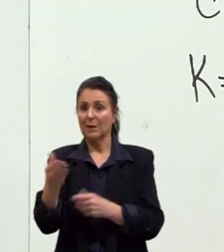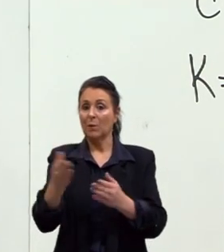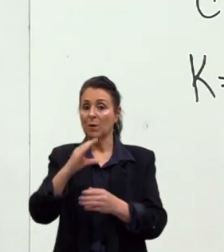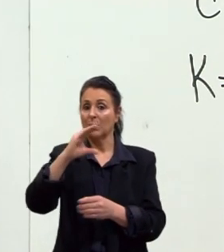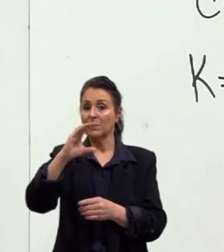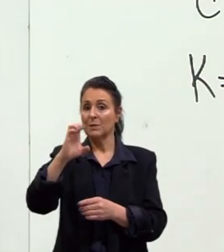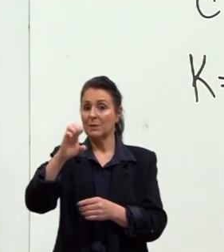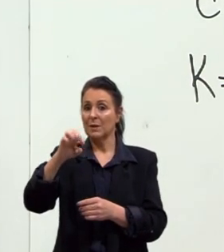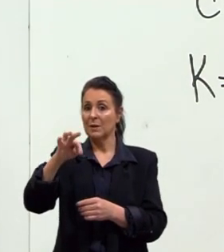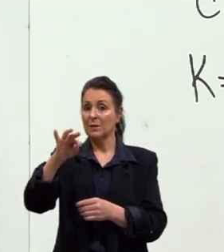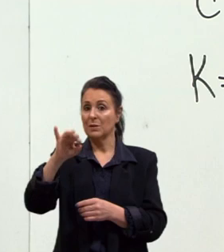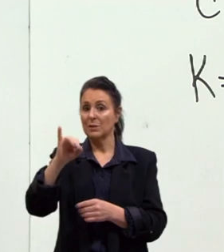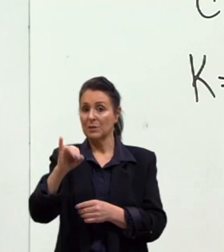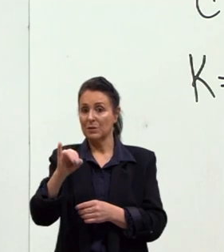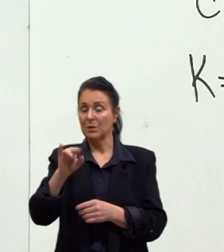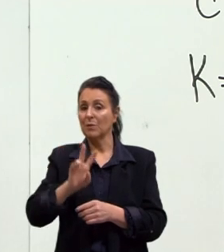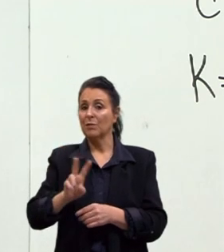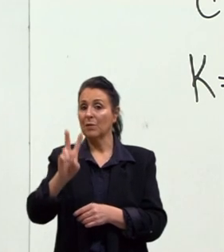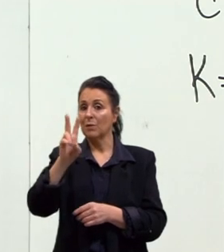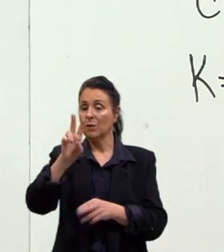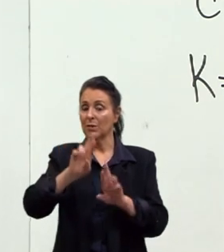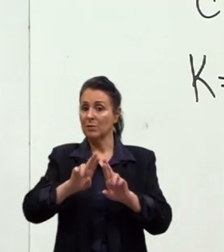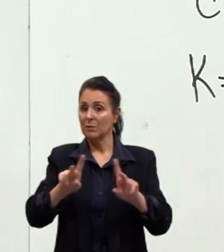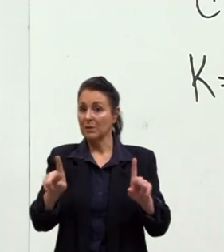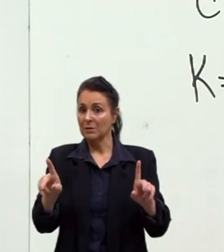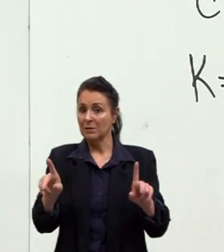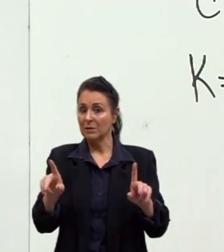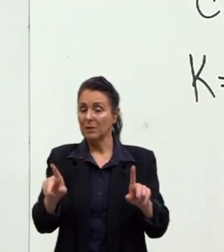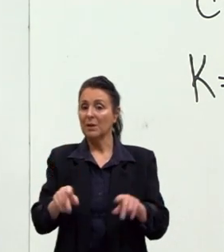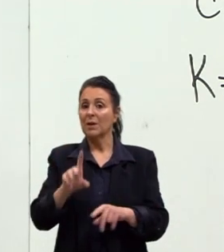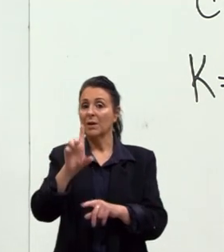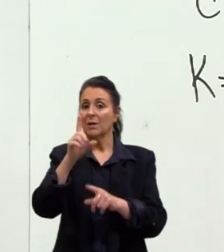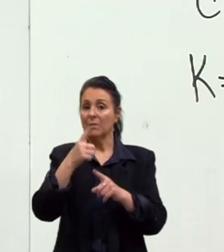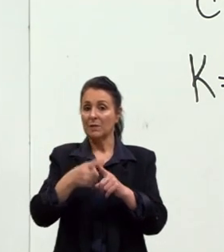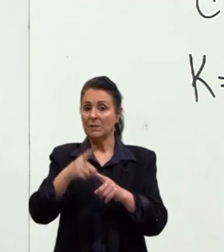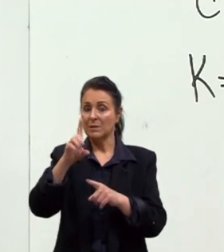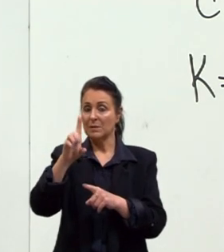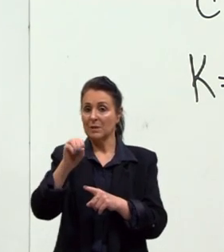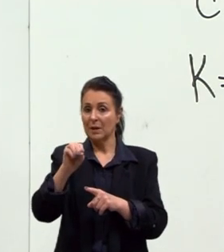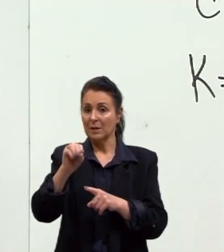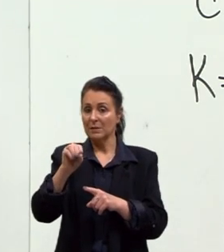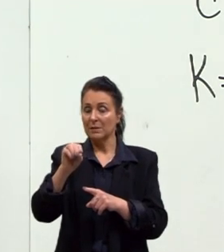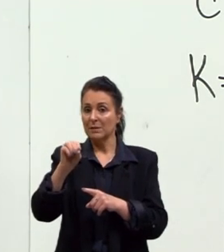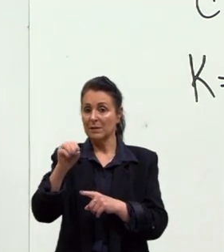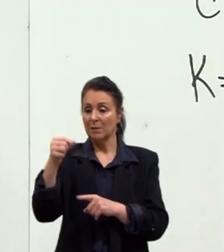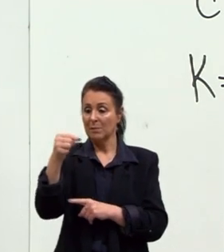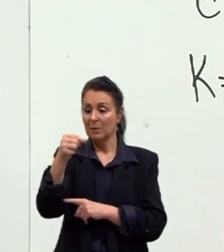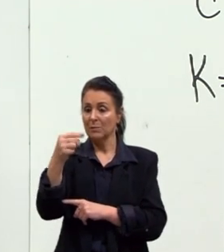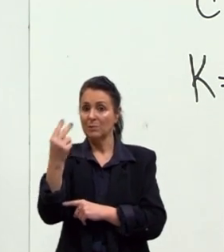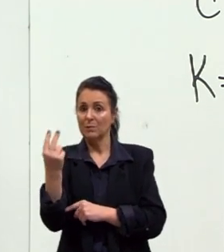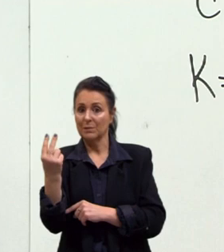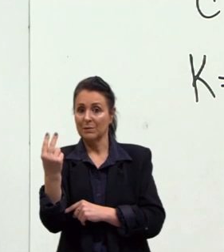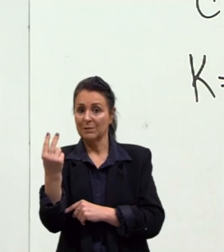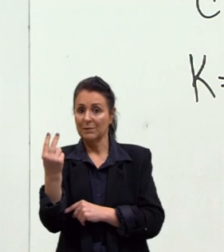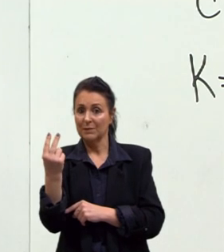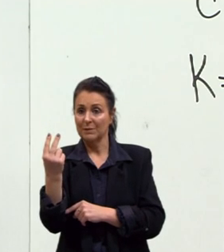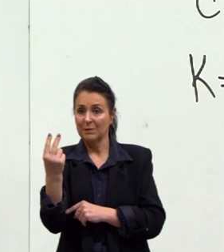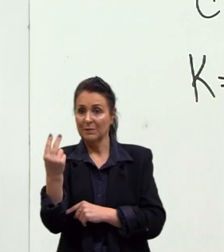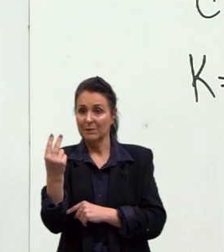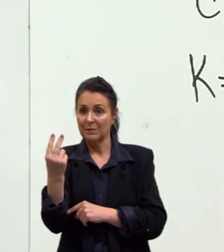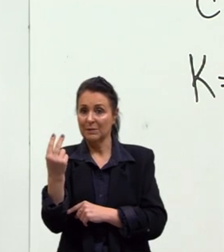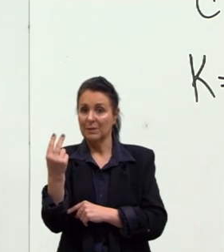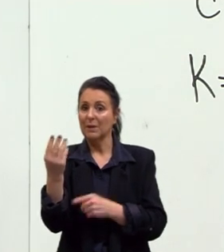sente né O valor é diferente que a gente já viu é vezes 10 a menos 2 e